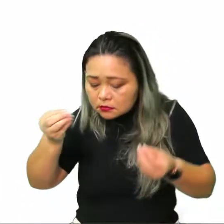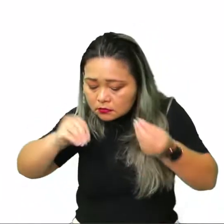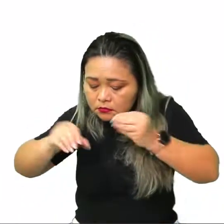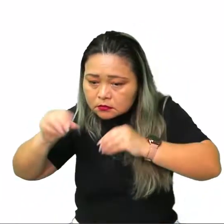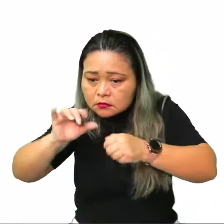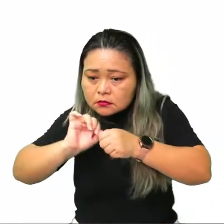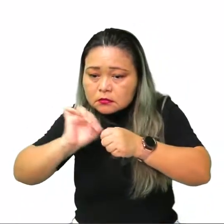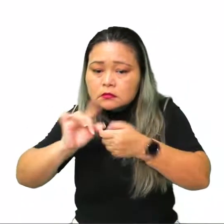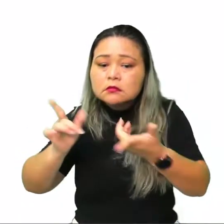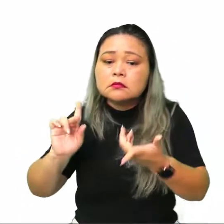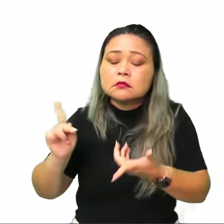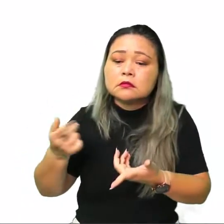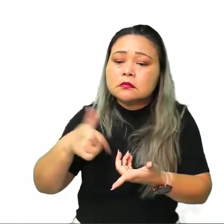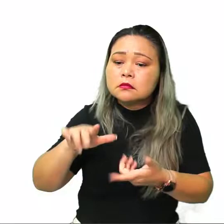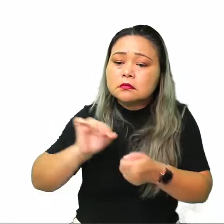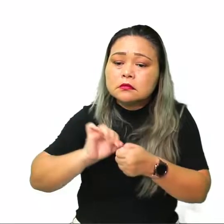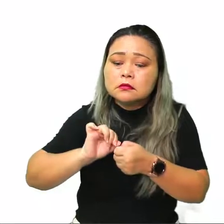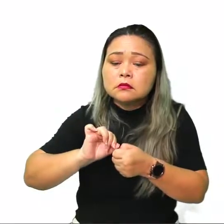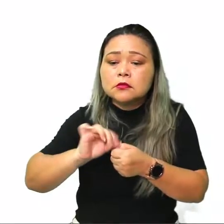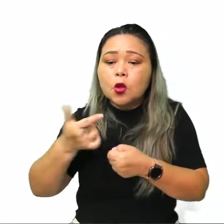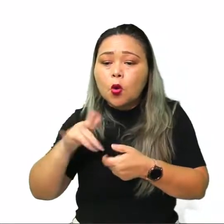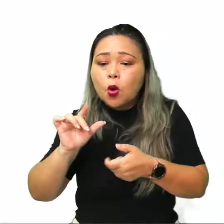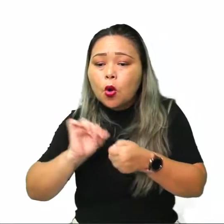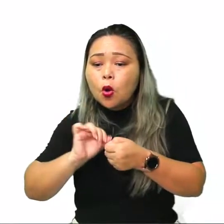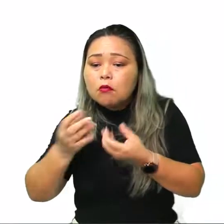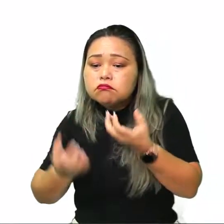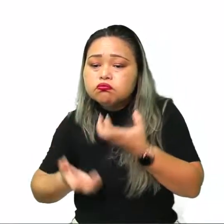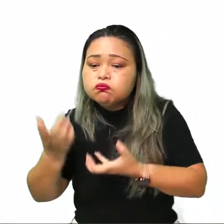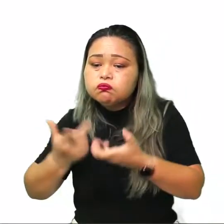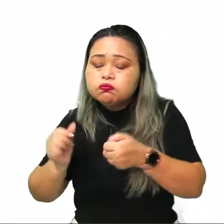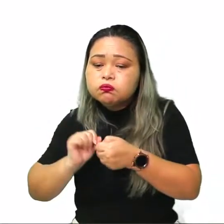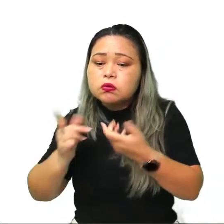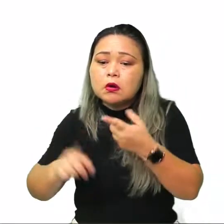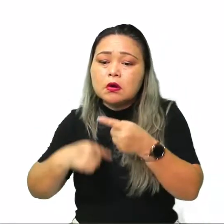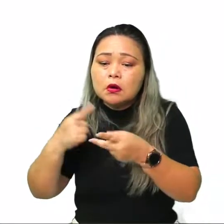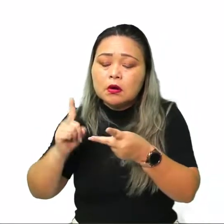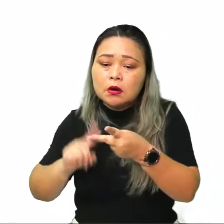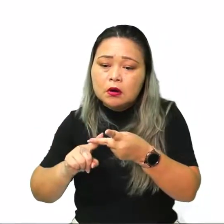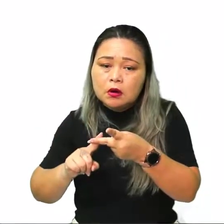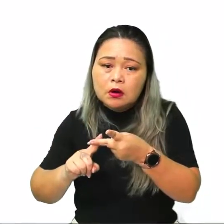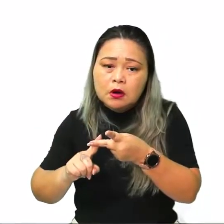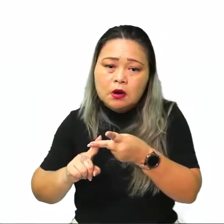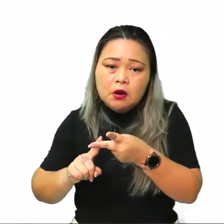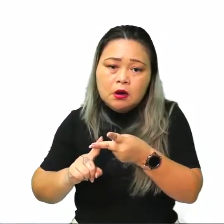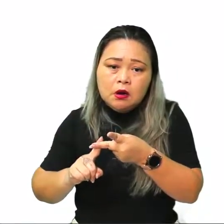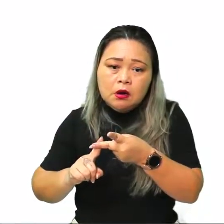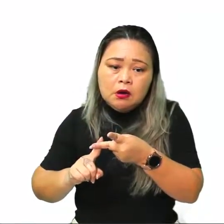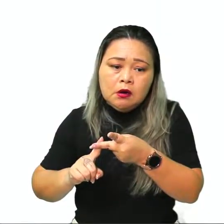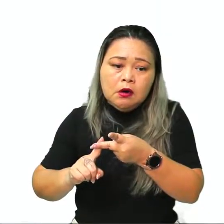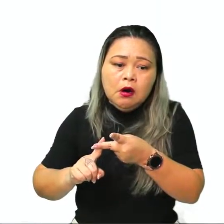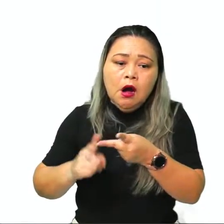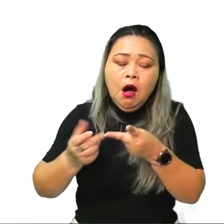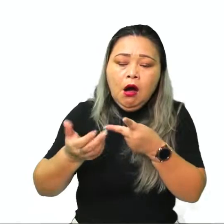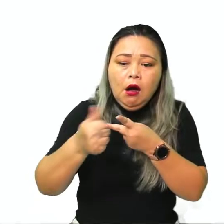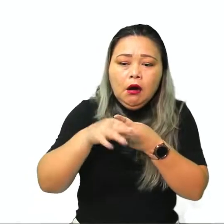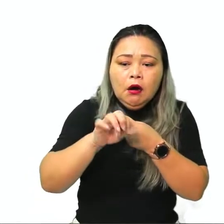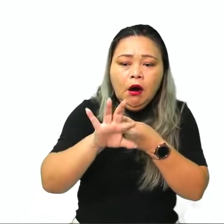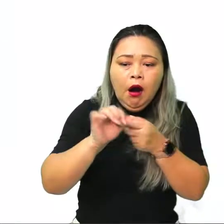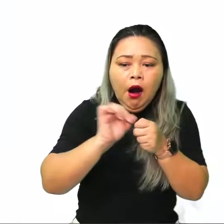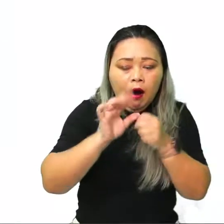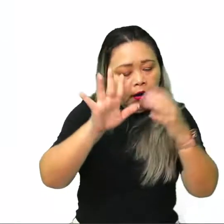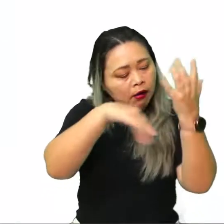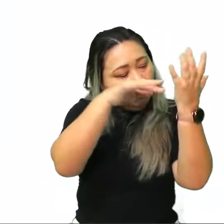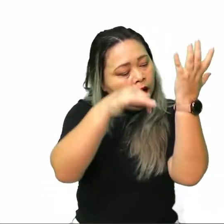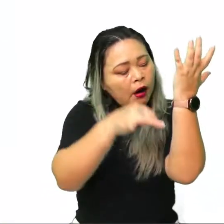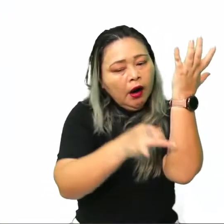organismos heterótrofos, anaeróbios, realizando fermentação, seguidos pelos autótrofos, que foram realizar a